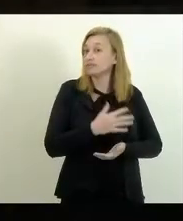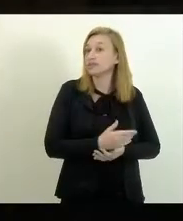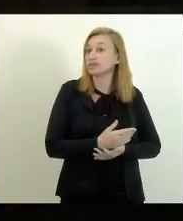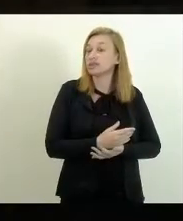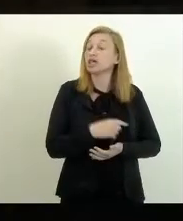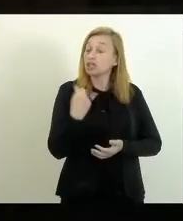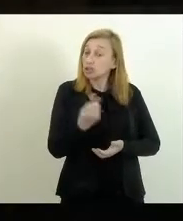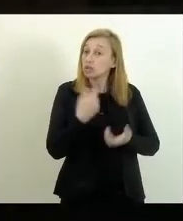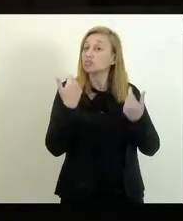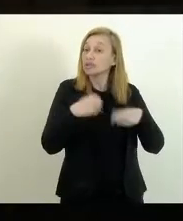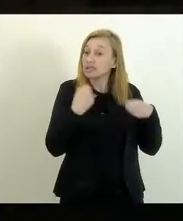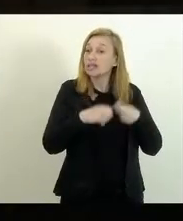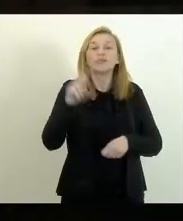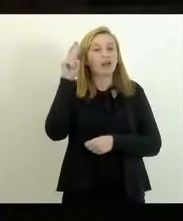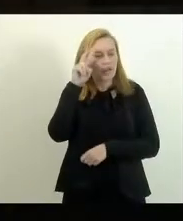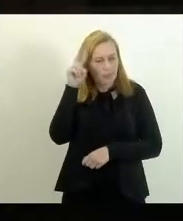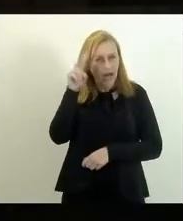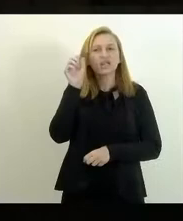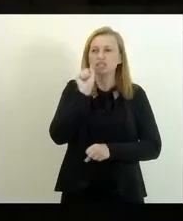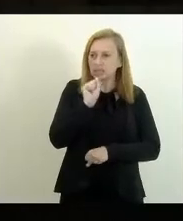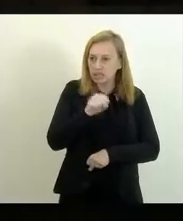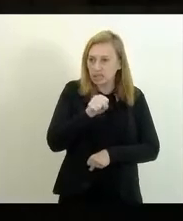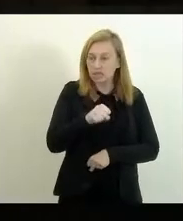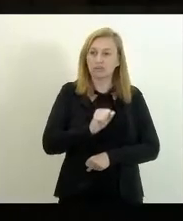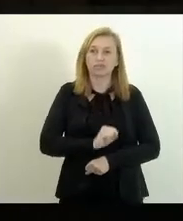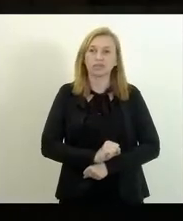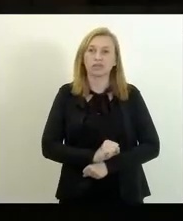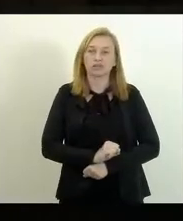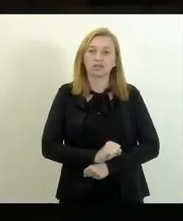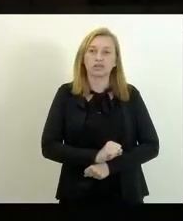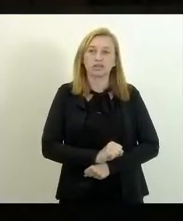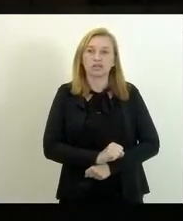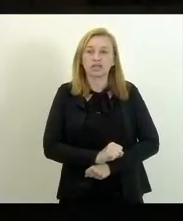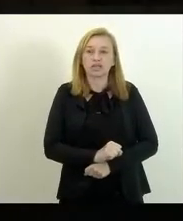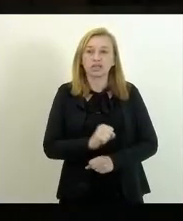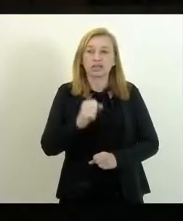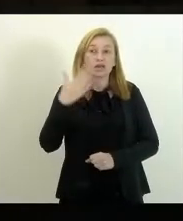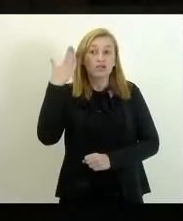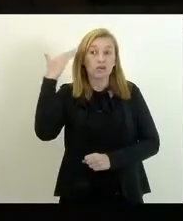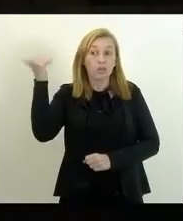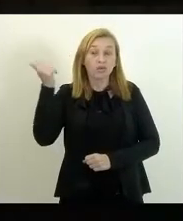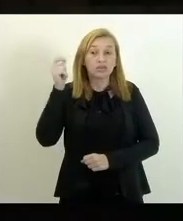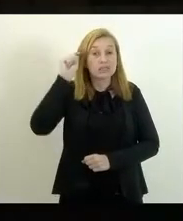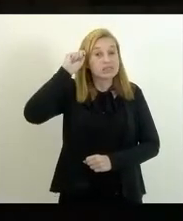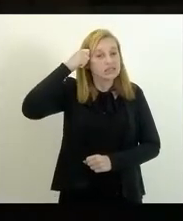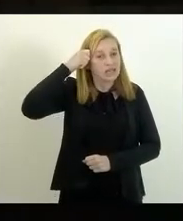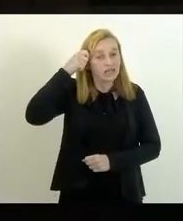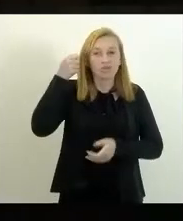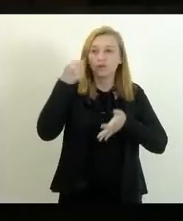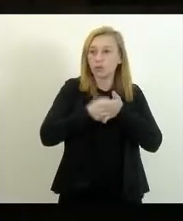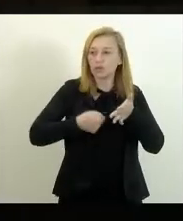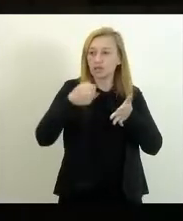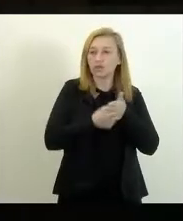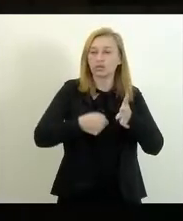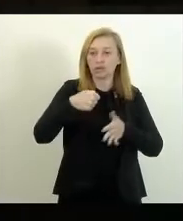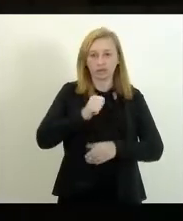gente precisa lembrar, sim, desses ícones negros, lutadores e